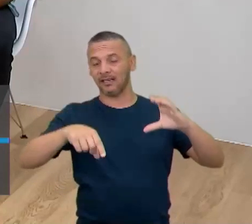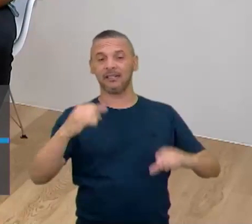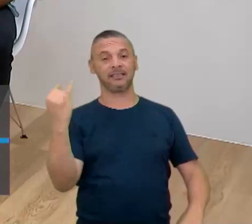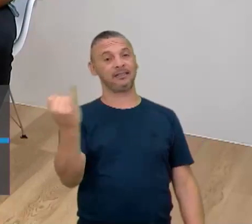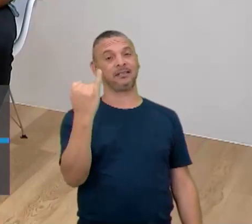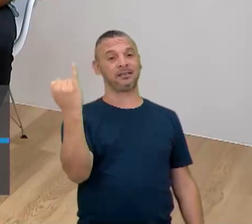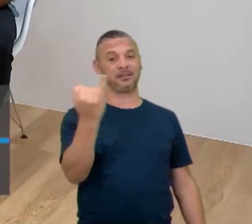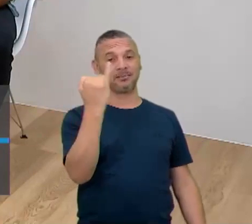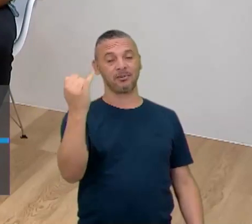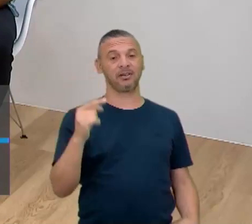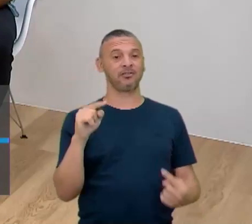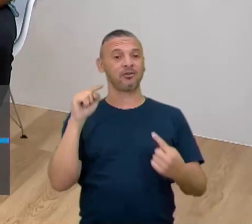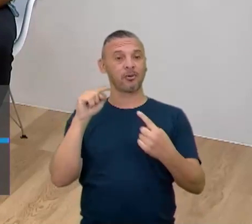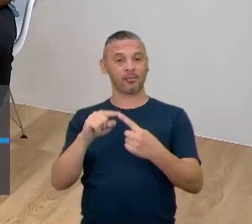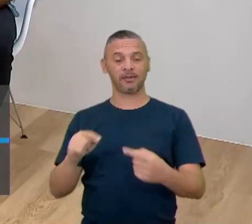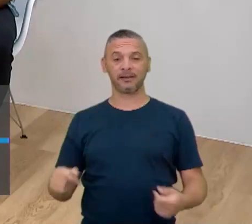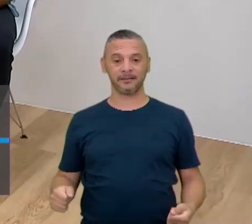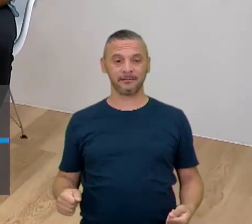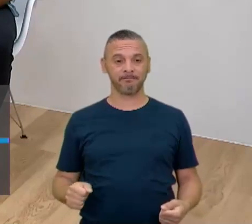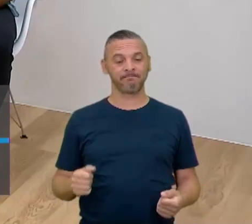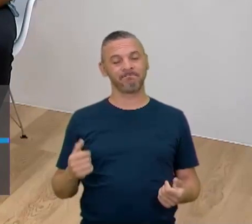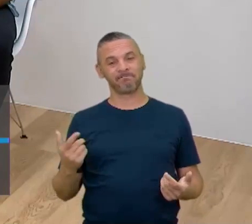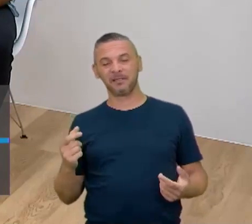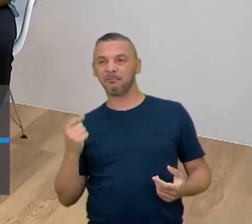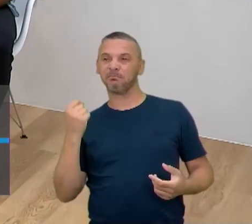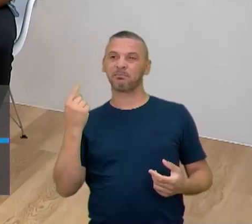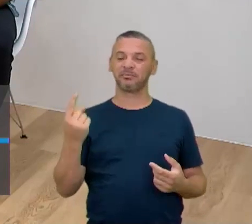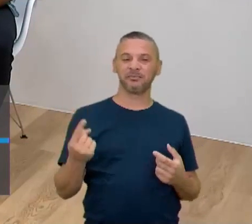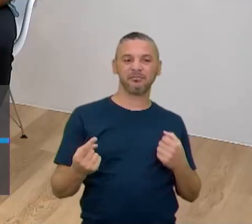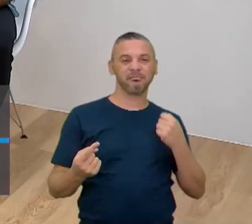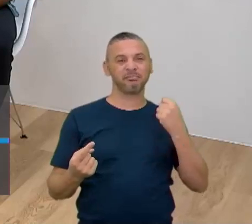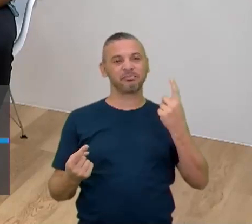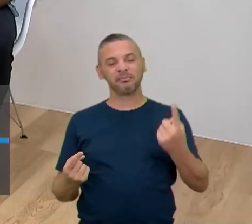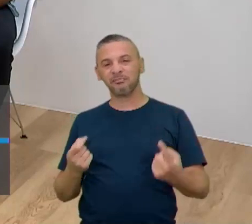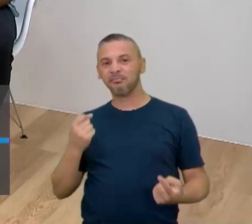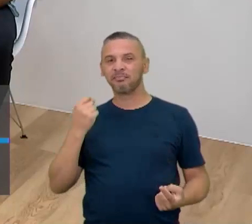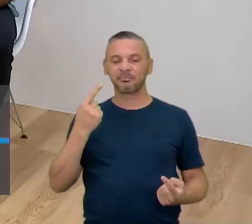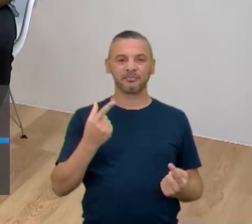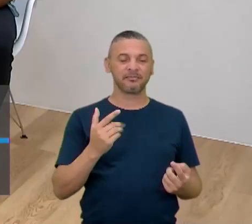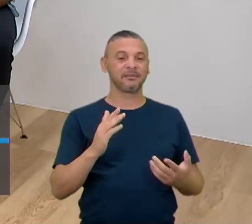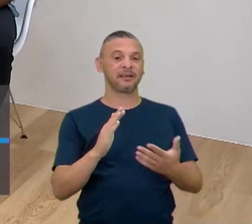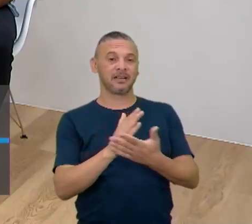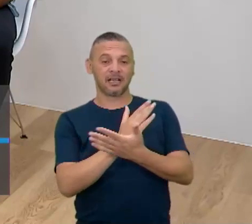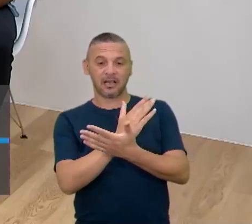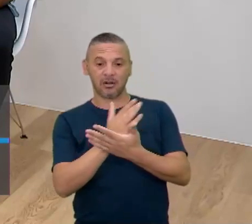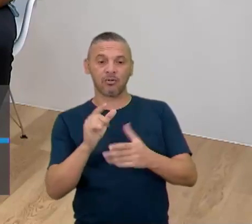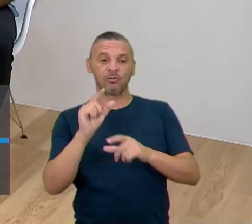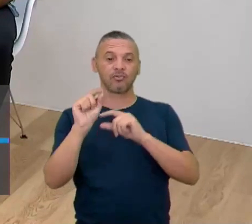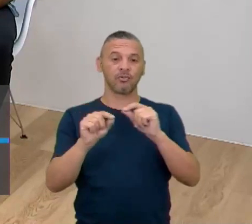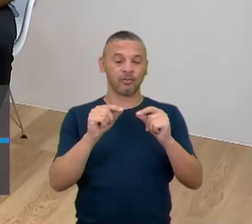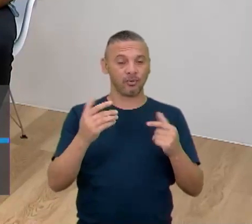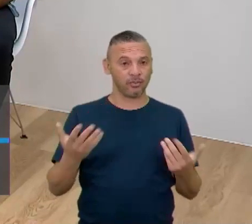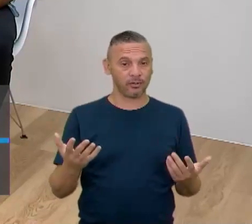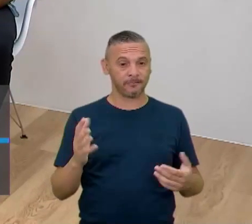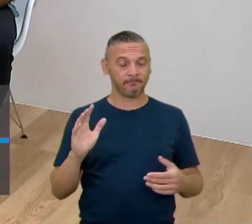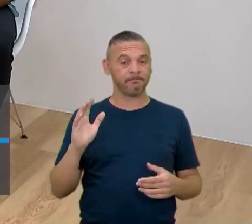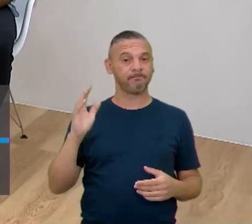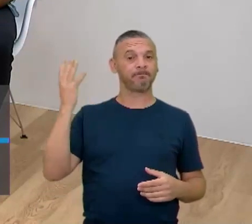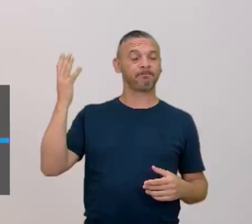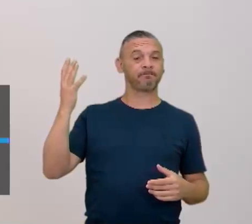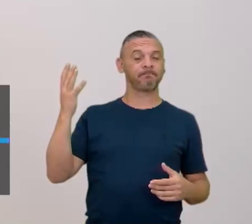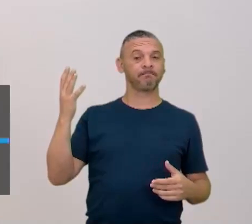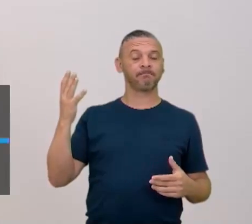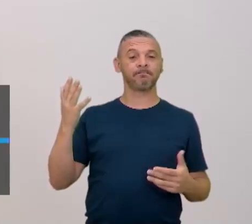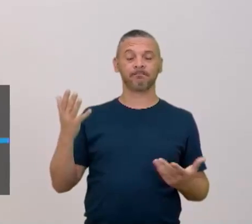e fazem parte aí do contexto. Faltando um ou outro, ou falhando em algum, nós temos aí um problema na nossa situação, na nossa